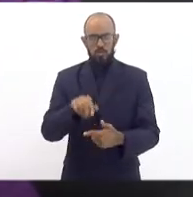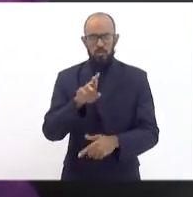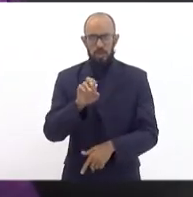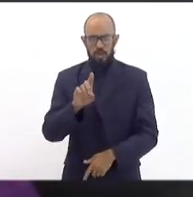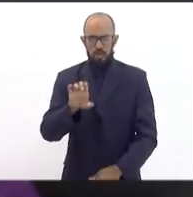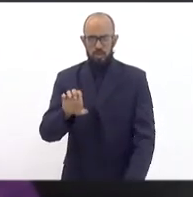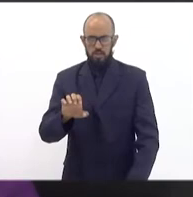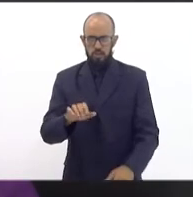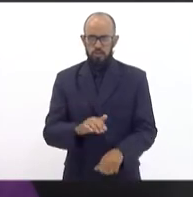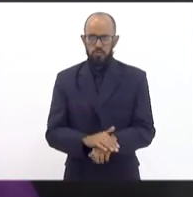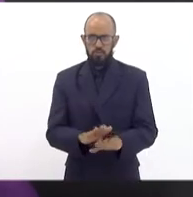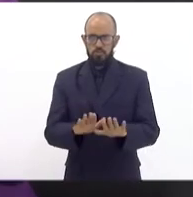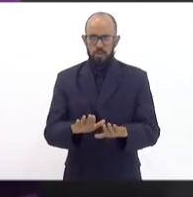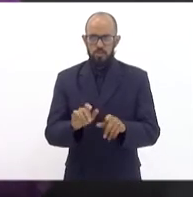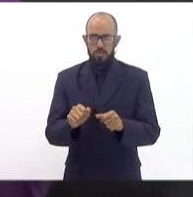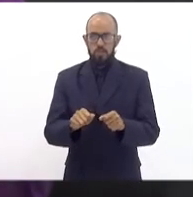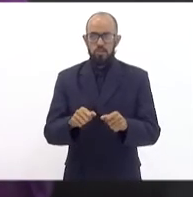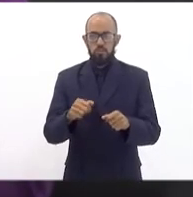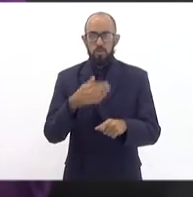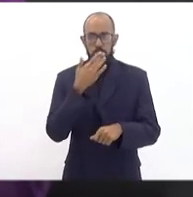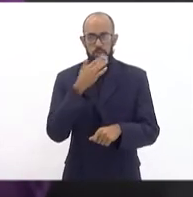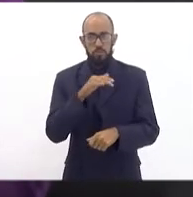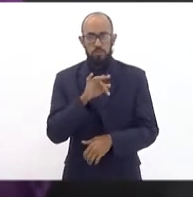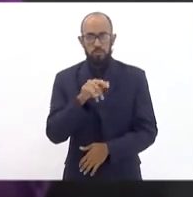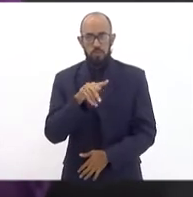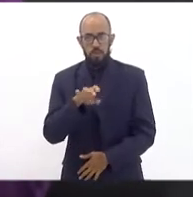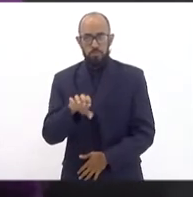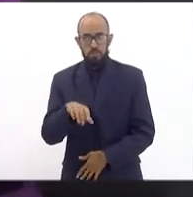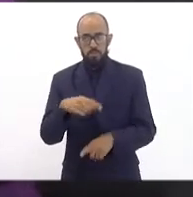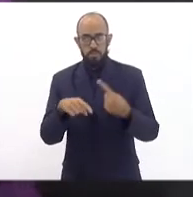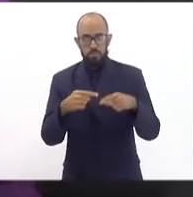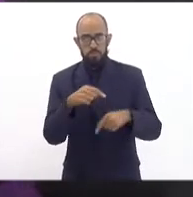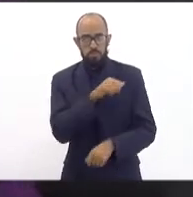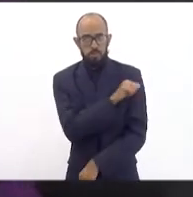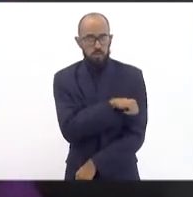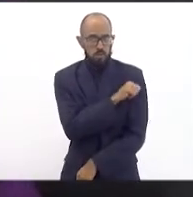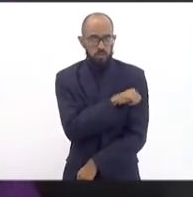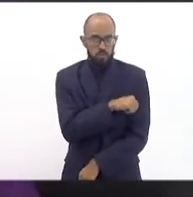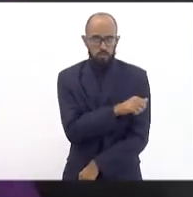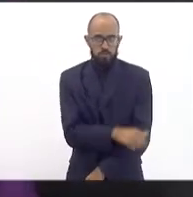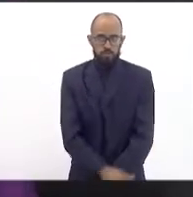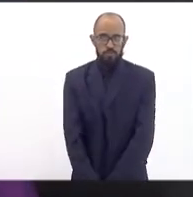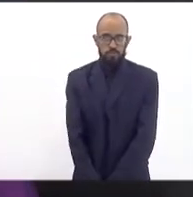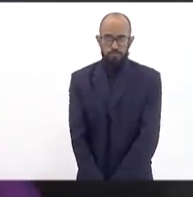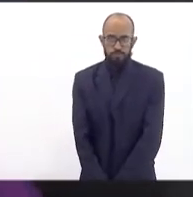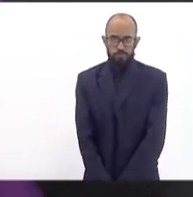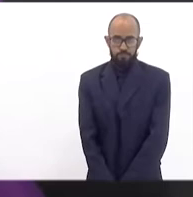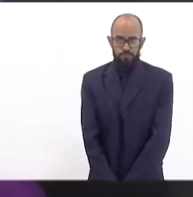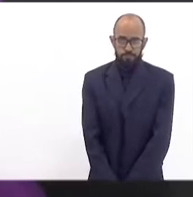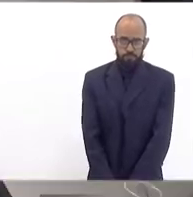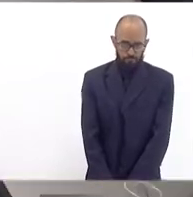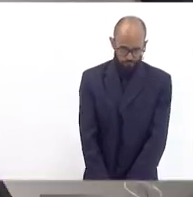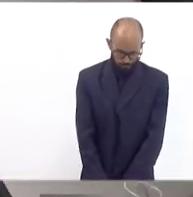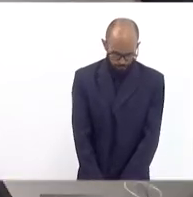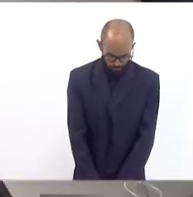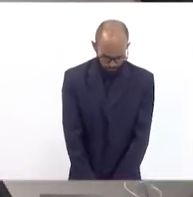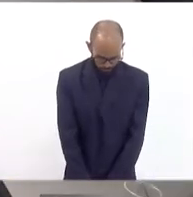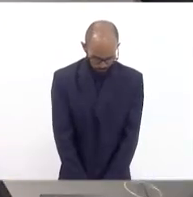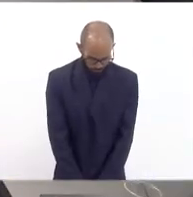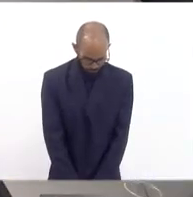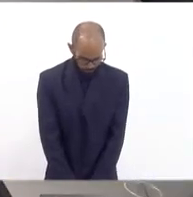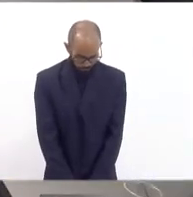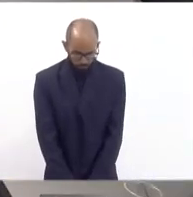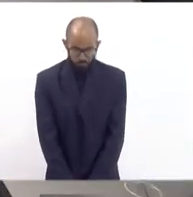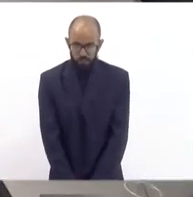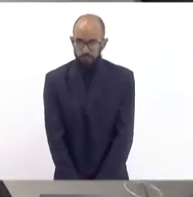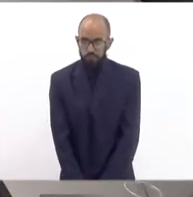como toda. Mas vou passar para o doutor Felipe Rejane, já vou lhe passar já. Obrigado. Deputada,